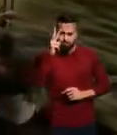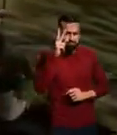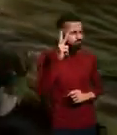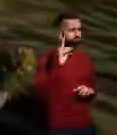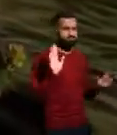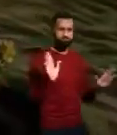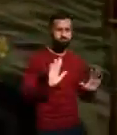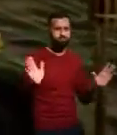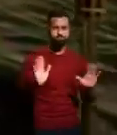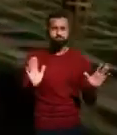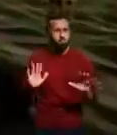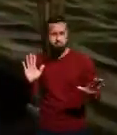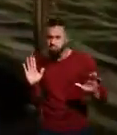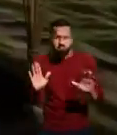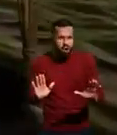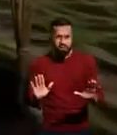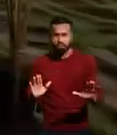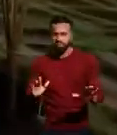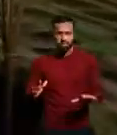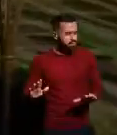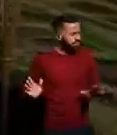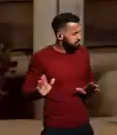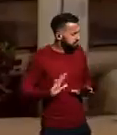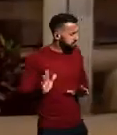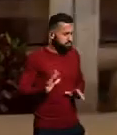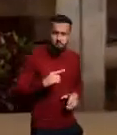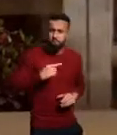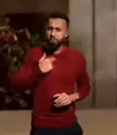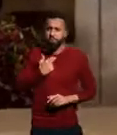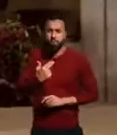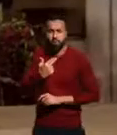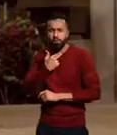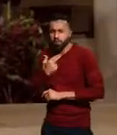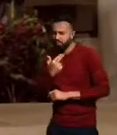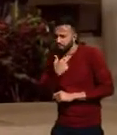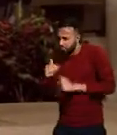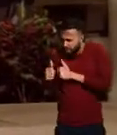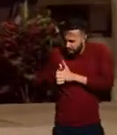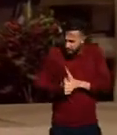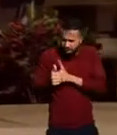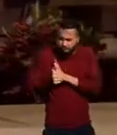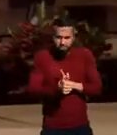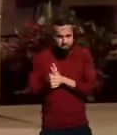Pare com isso, não tem cabimento você me